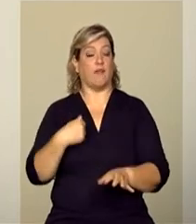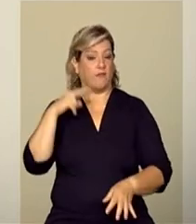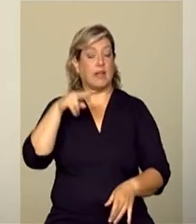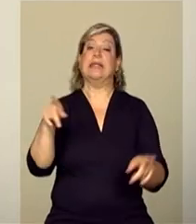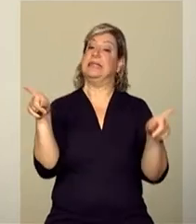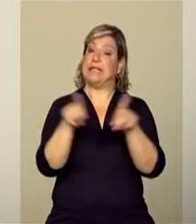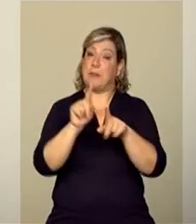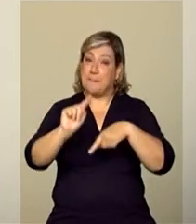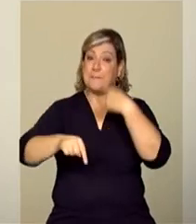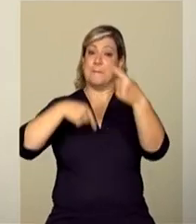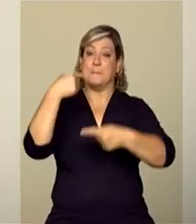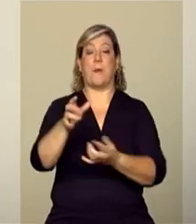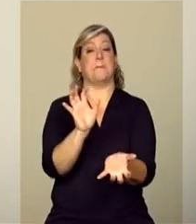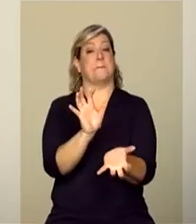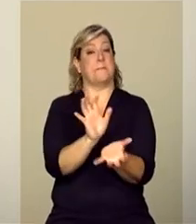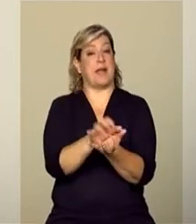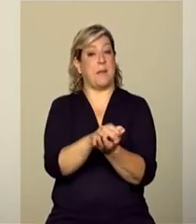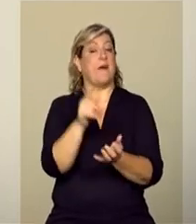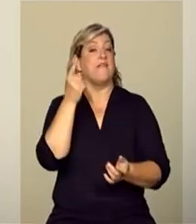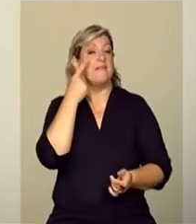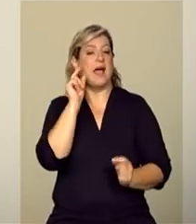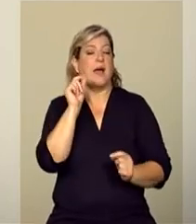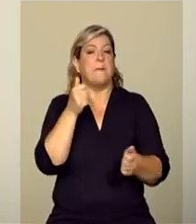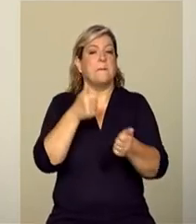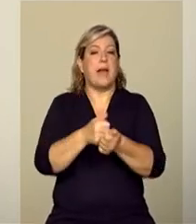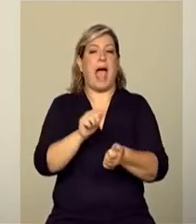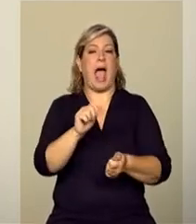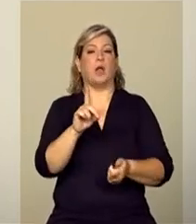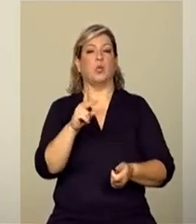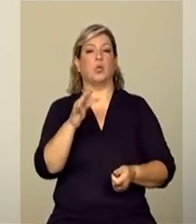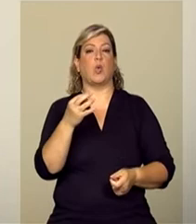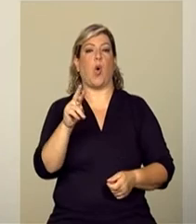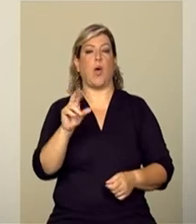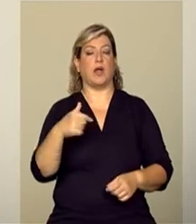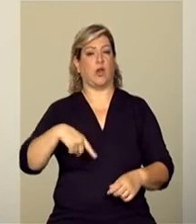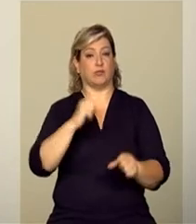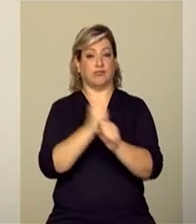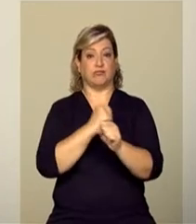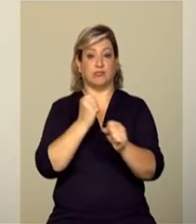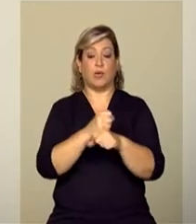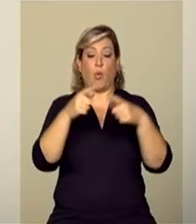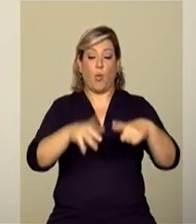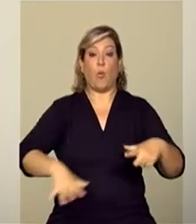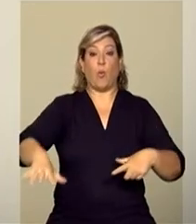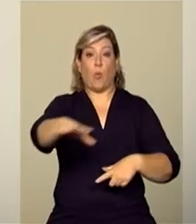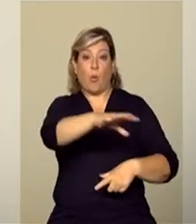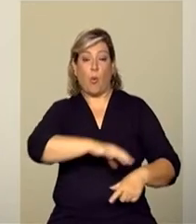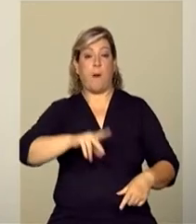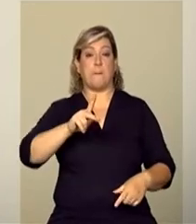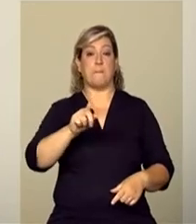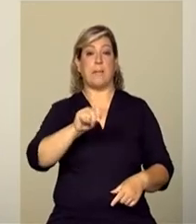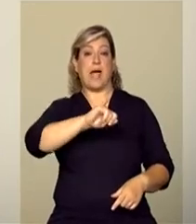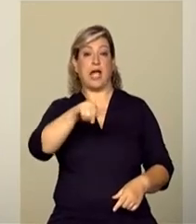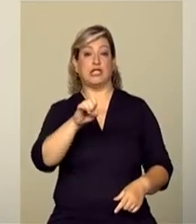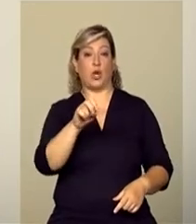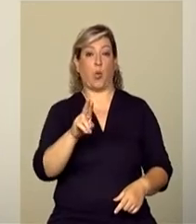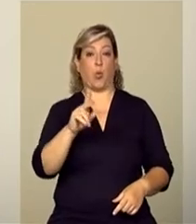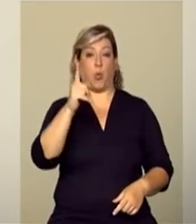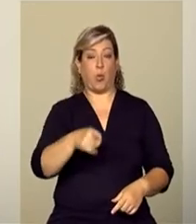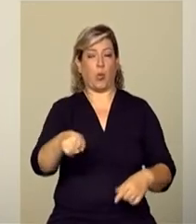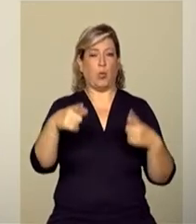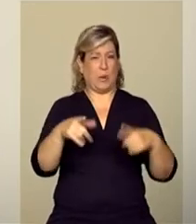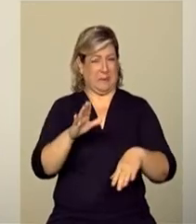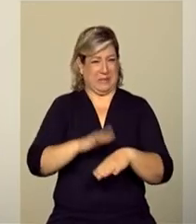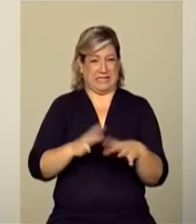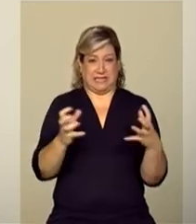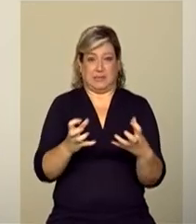a Pernambuco ver de perto a doutora que estamos construindo em pleno Sertão do Pajeú uma das regiões mais